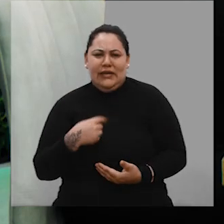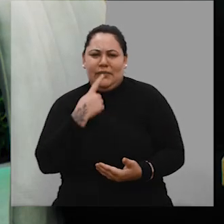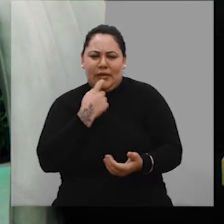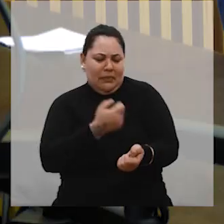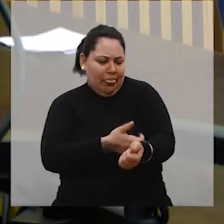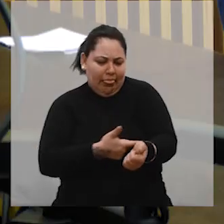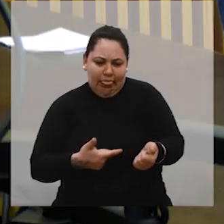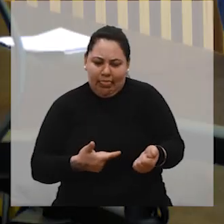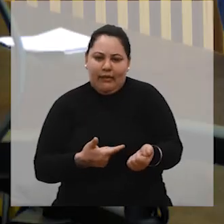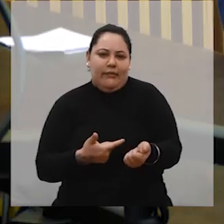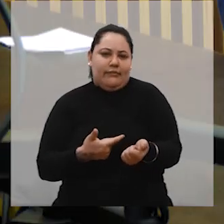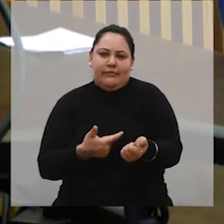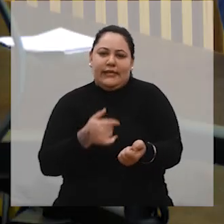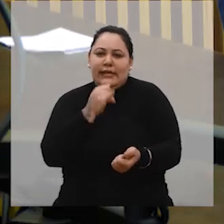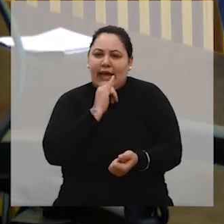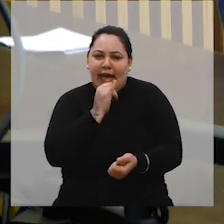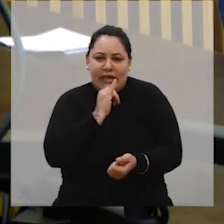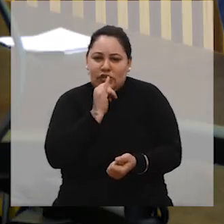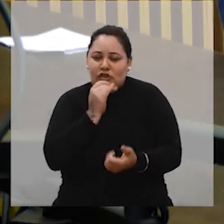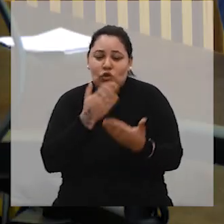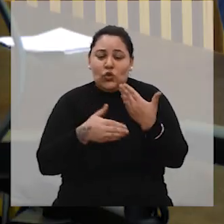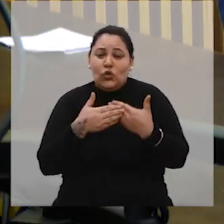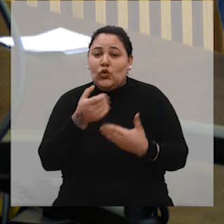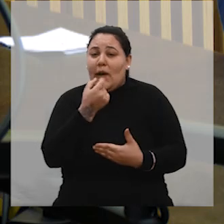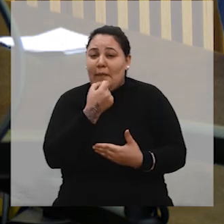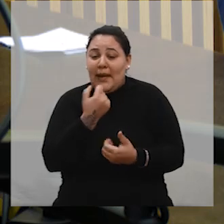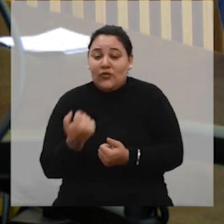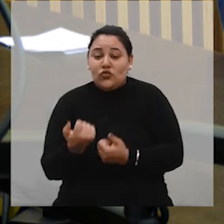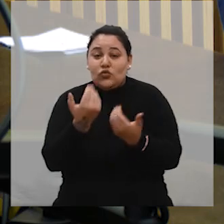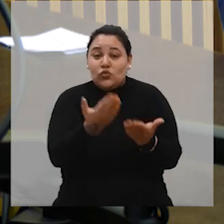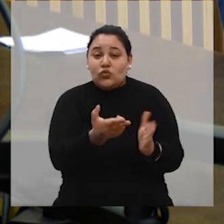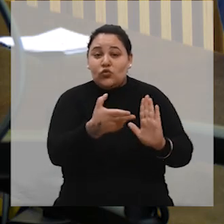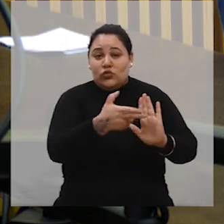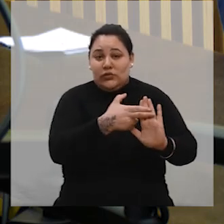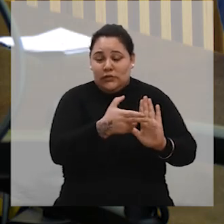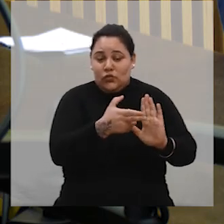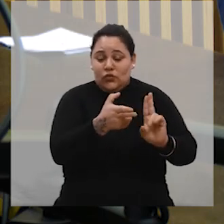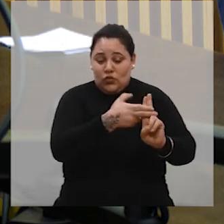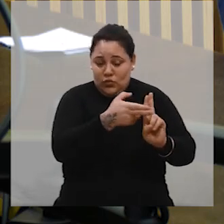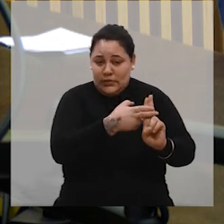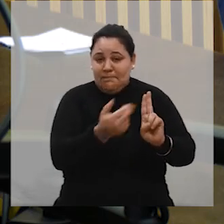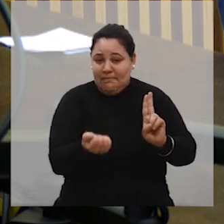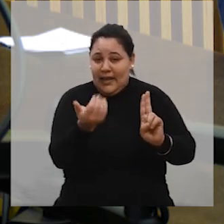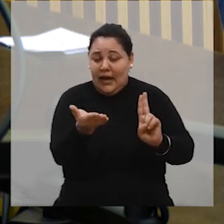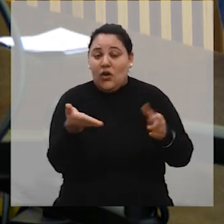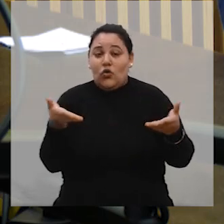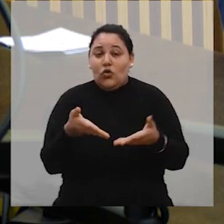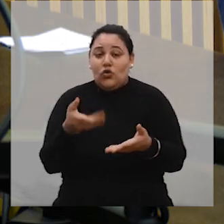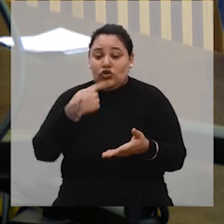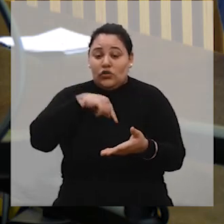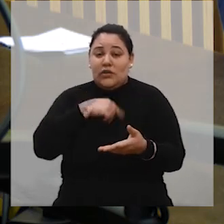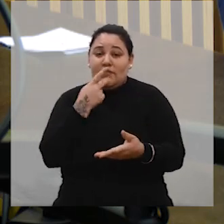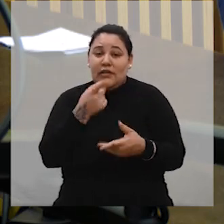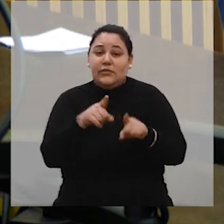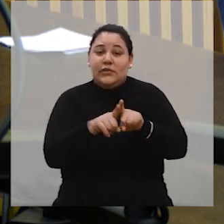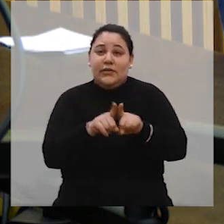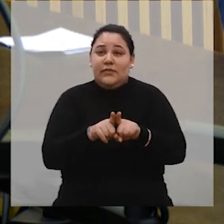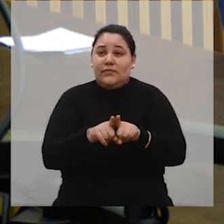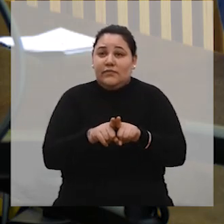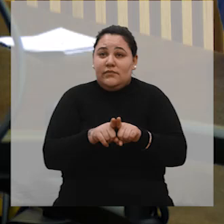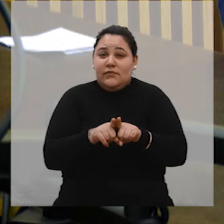E toda a medicação é oferecida pela rede pública. Hoje, nós falamos que as medicações é o